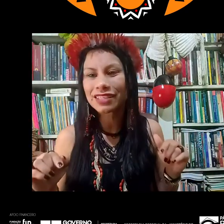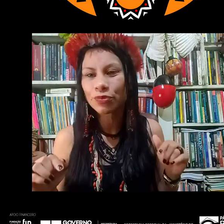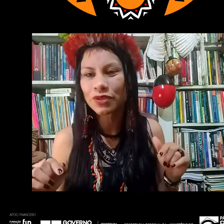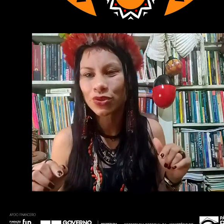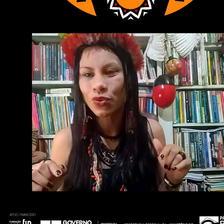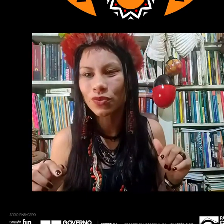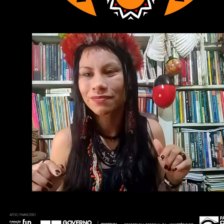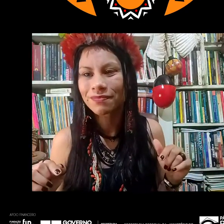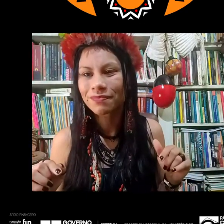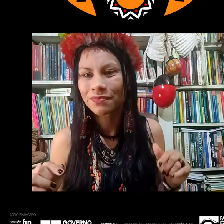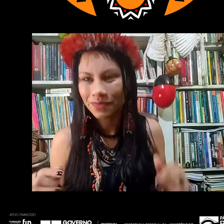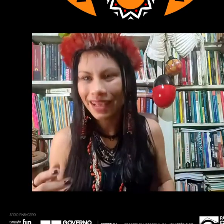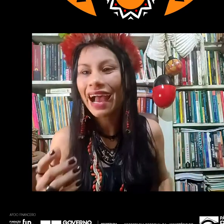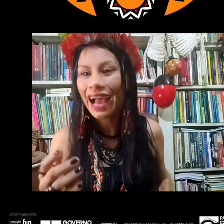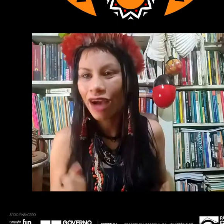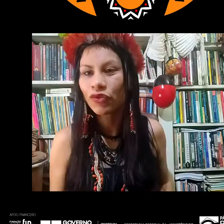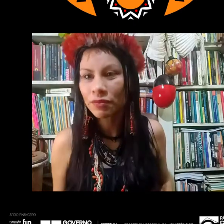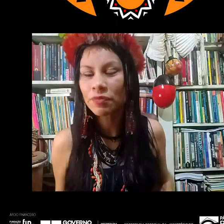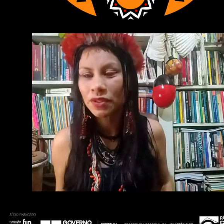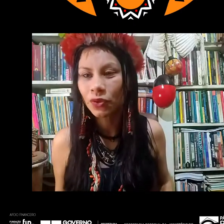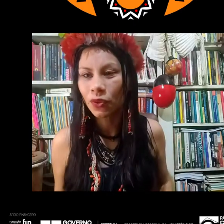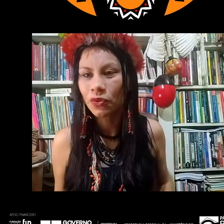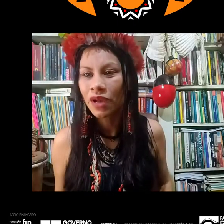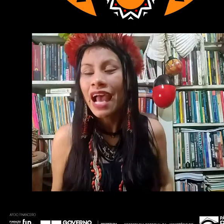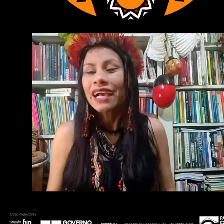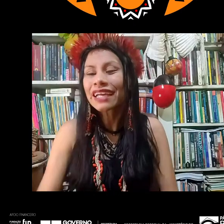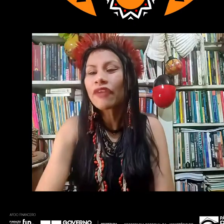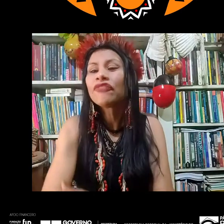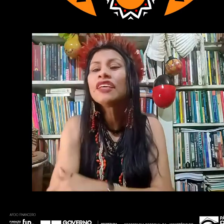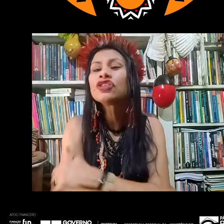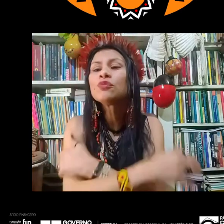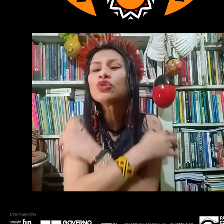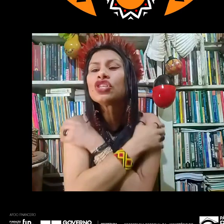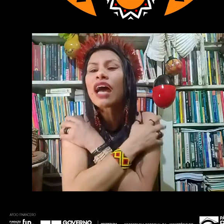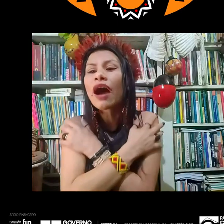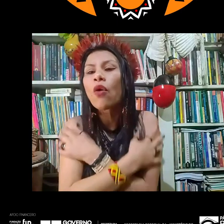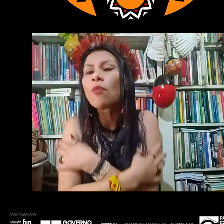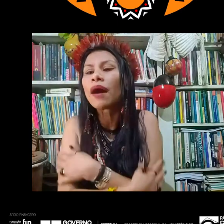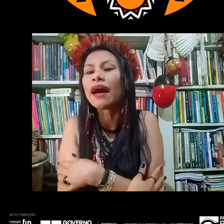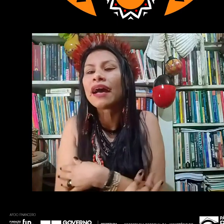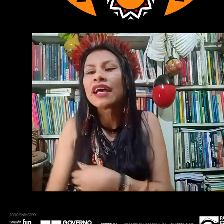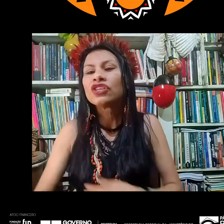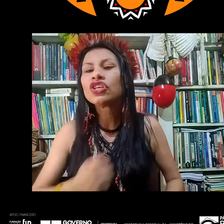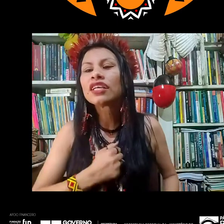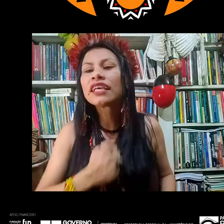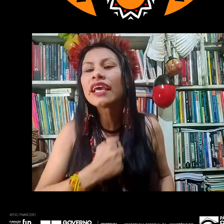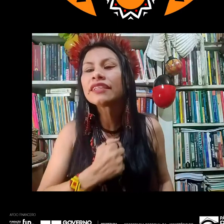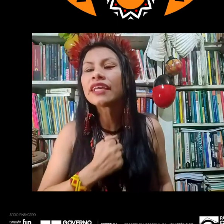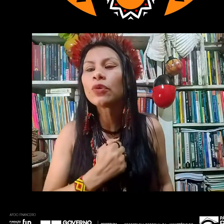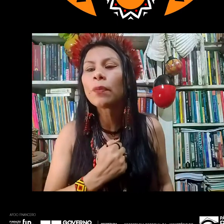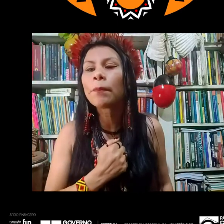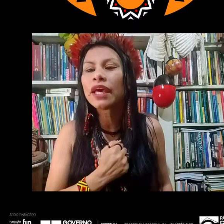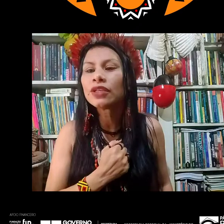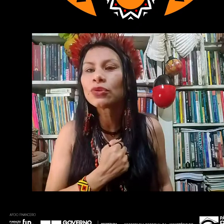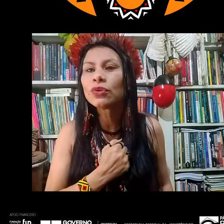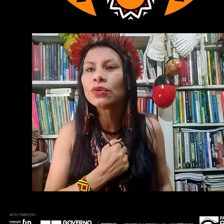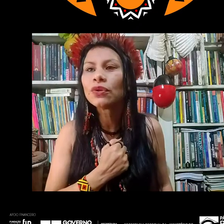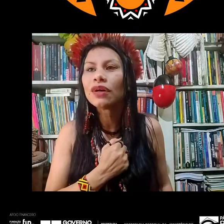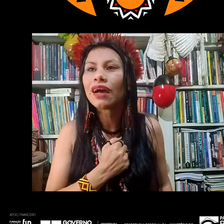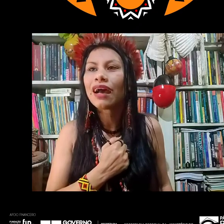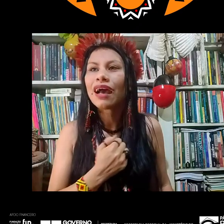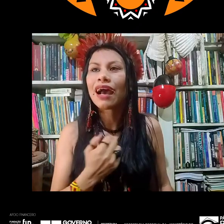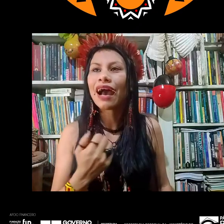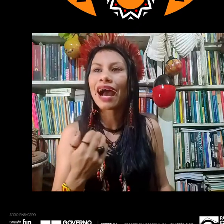nesse Brasil pisou. A árvore me pintou, grafismo de alma, de quem tem no